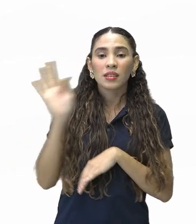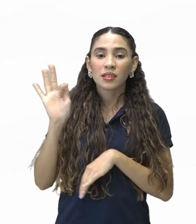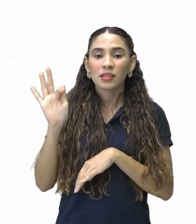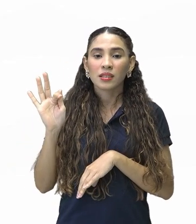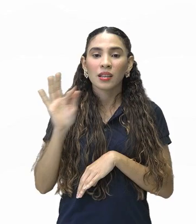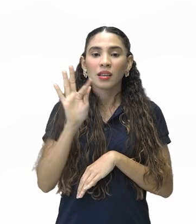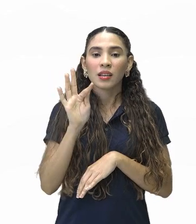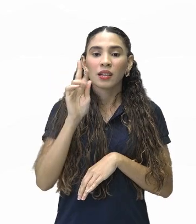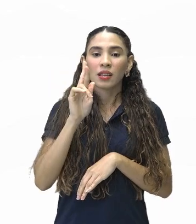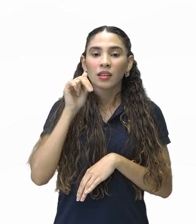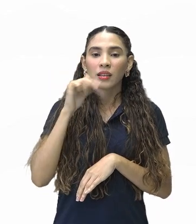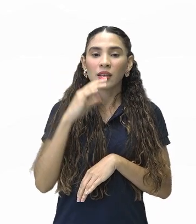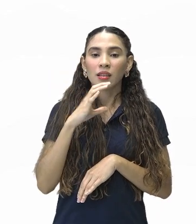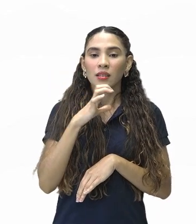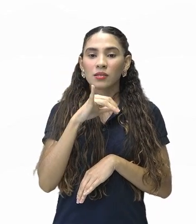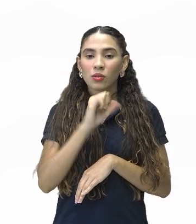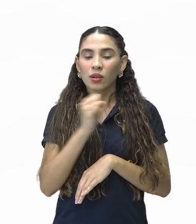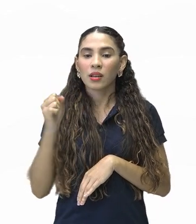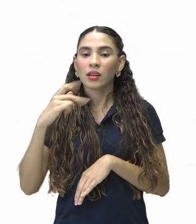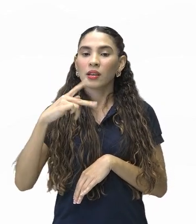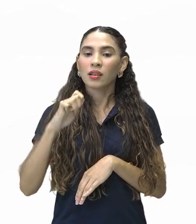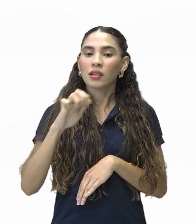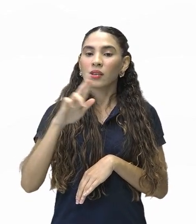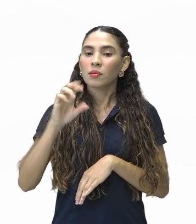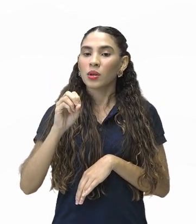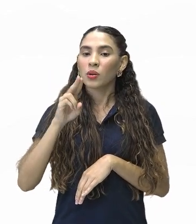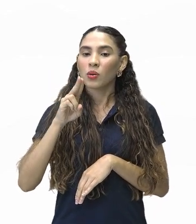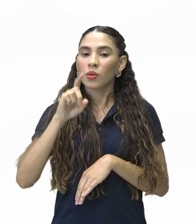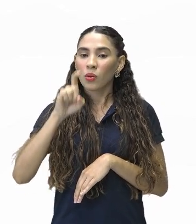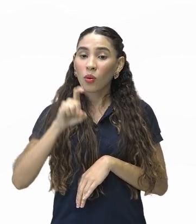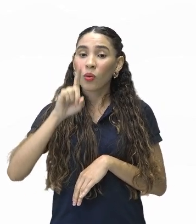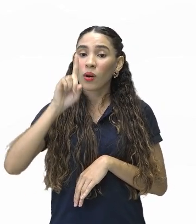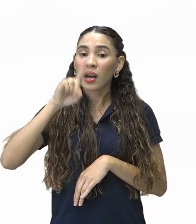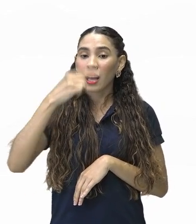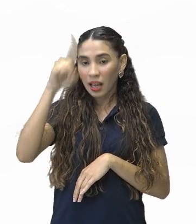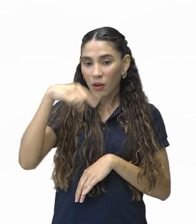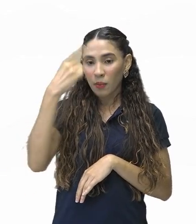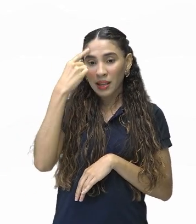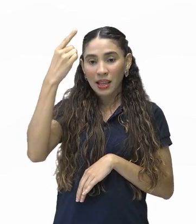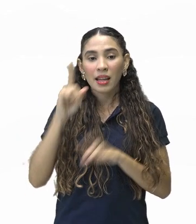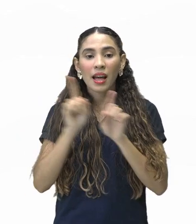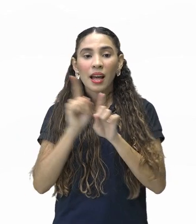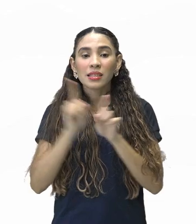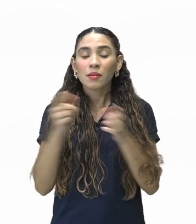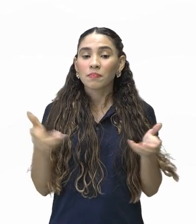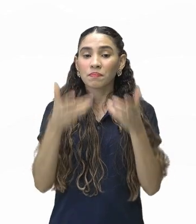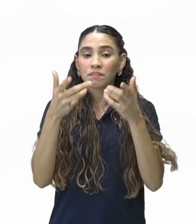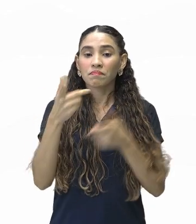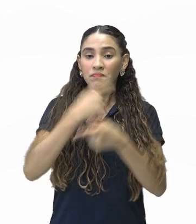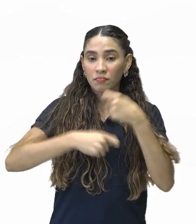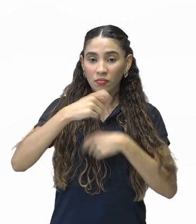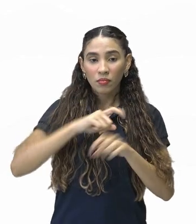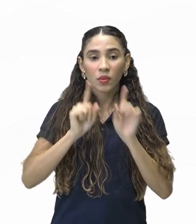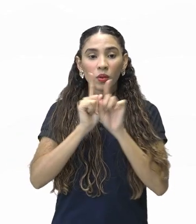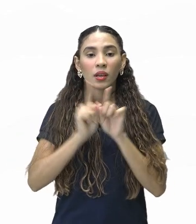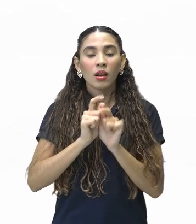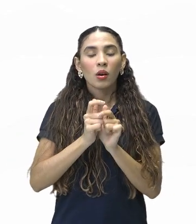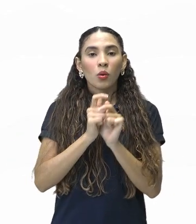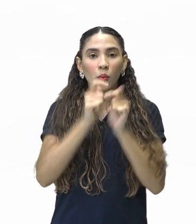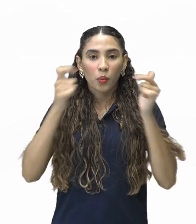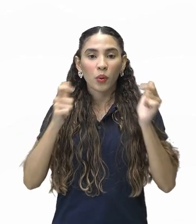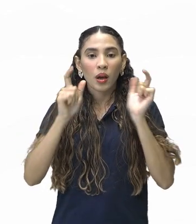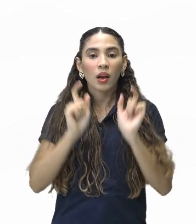François Perrault, traz a ideia da criação de zonas de incentivo econômico para o aumento